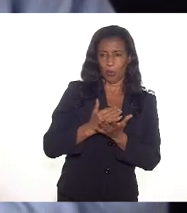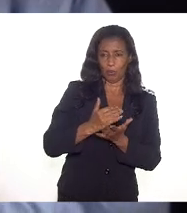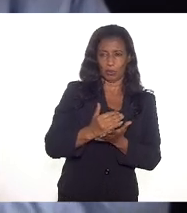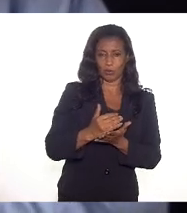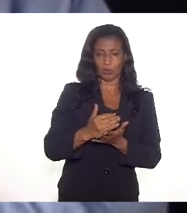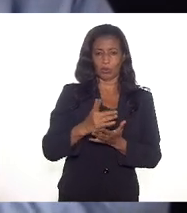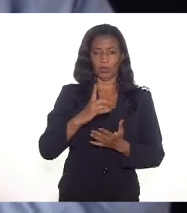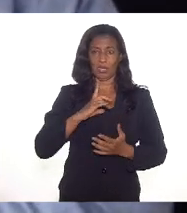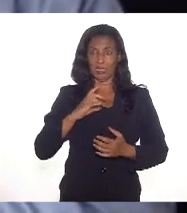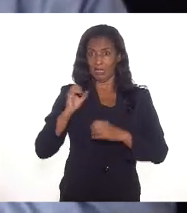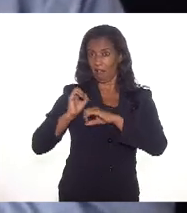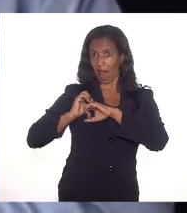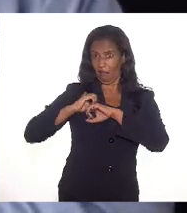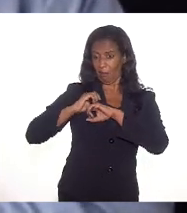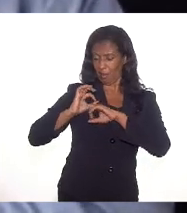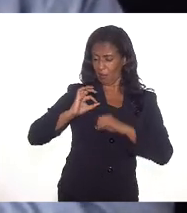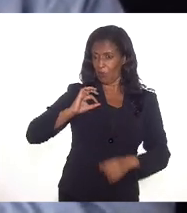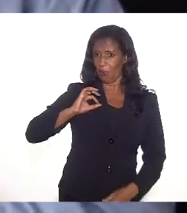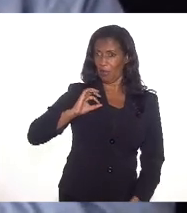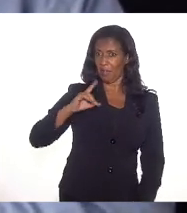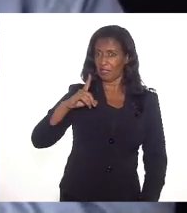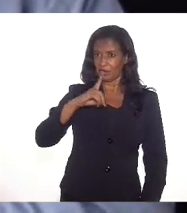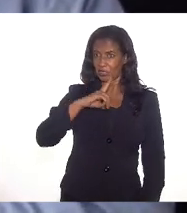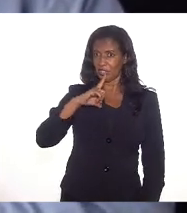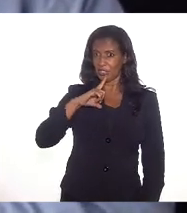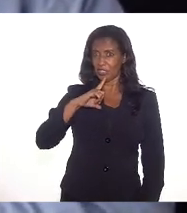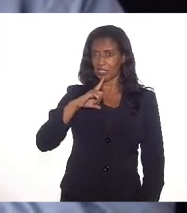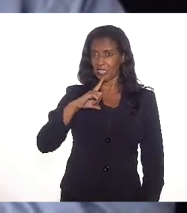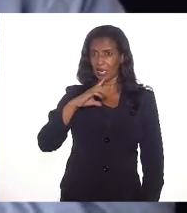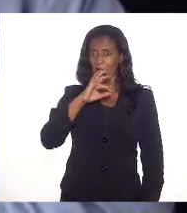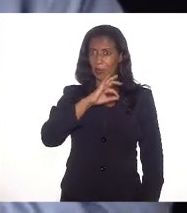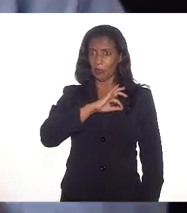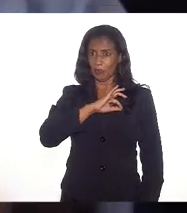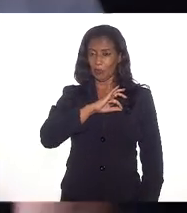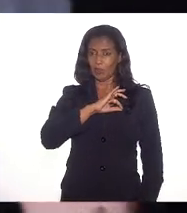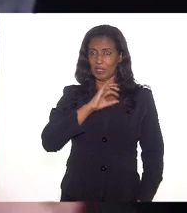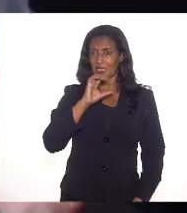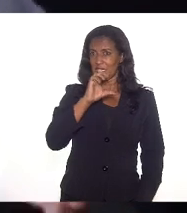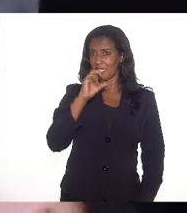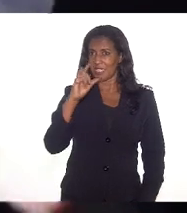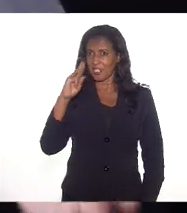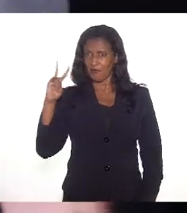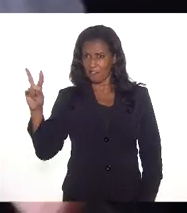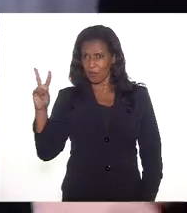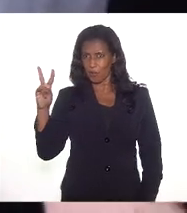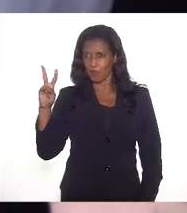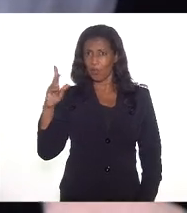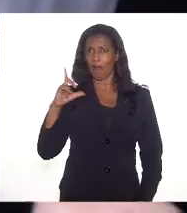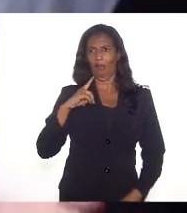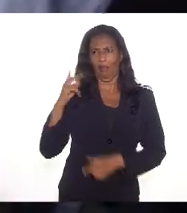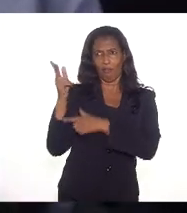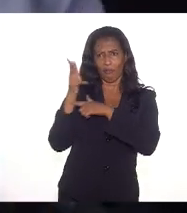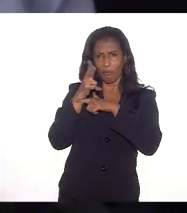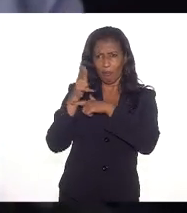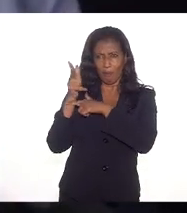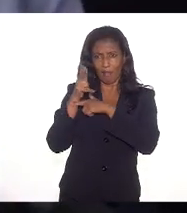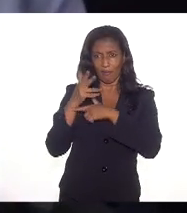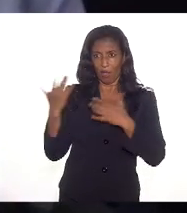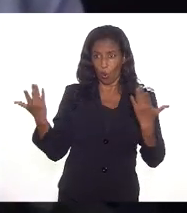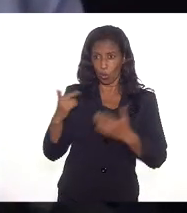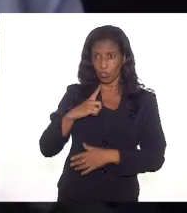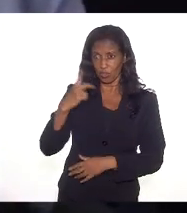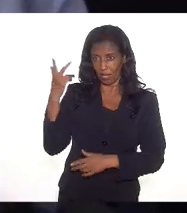ele utilizava câmeras. Os agentes civis filmavam. Hoje vocês veem algum agente civil filmando alguma